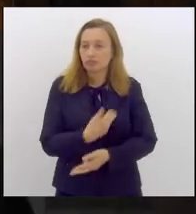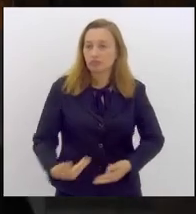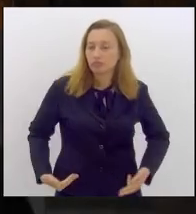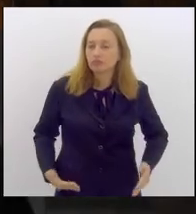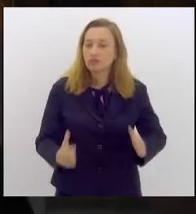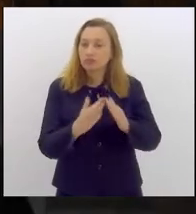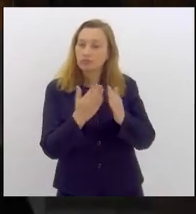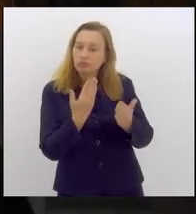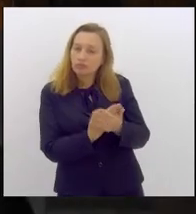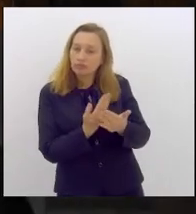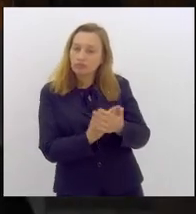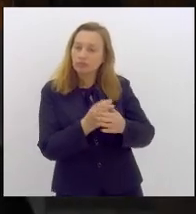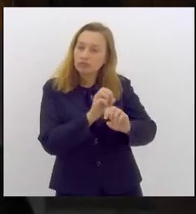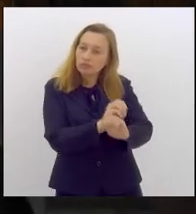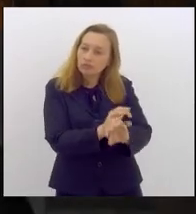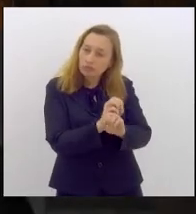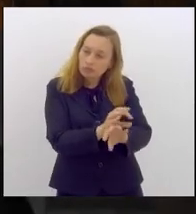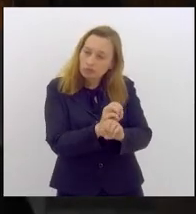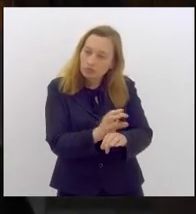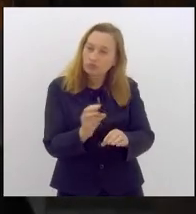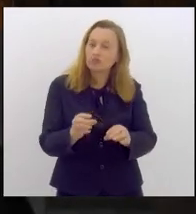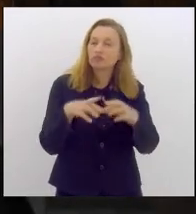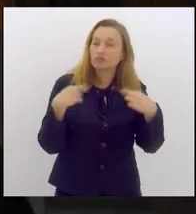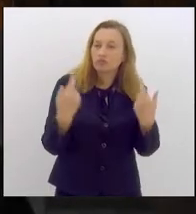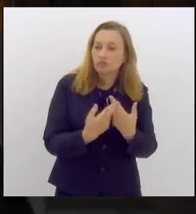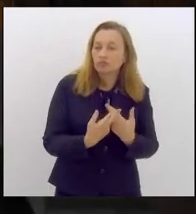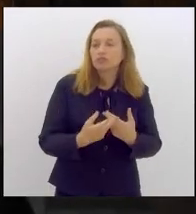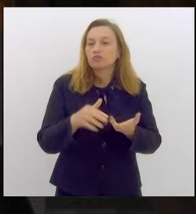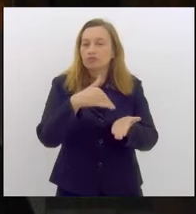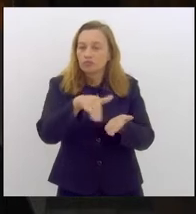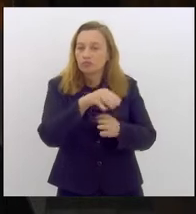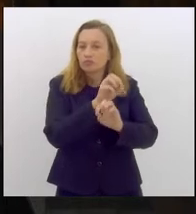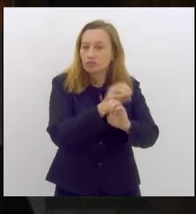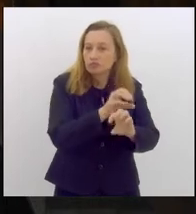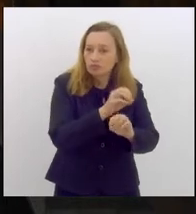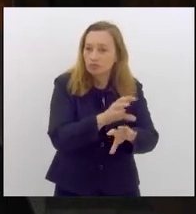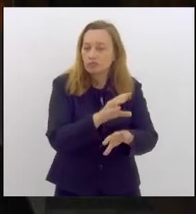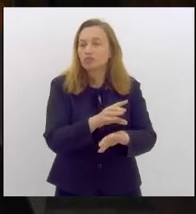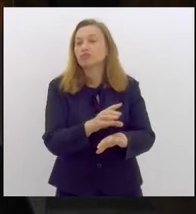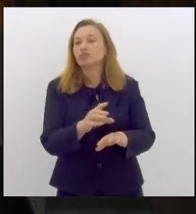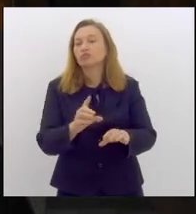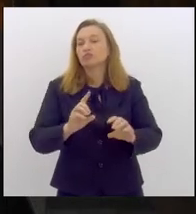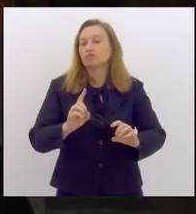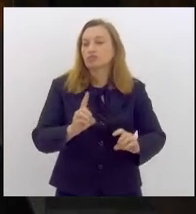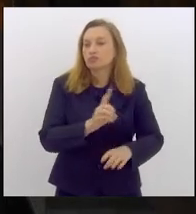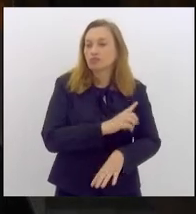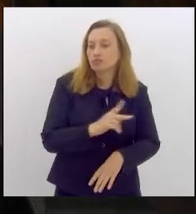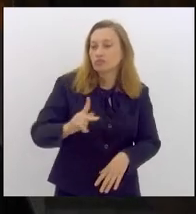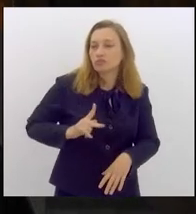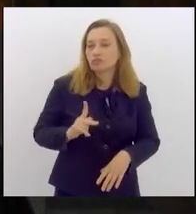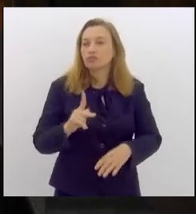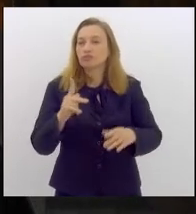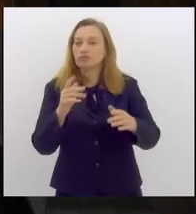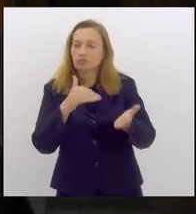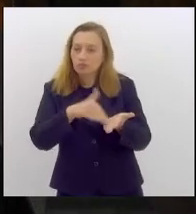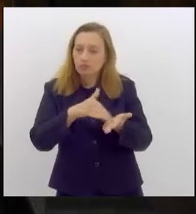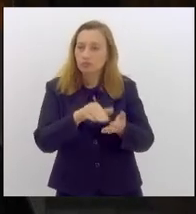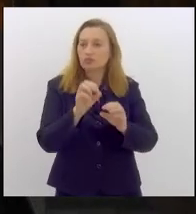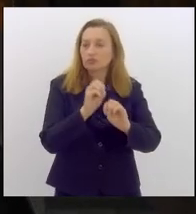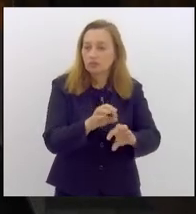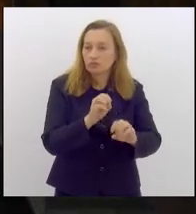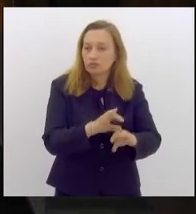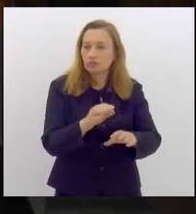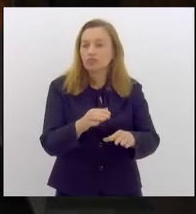Educação, fizemos uma reunião com o Ministério Público, SEDUC, Defensoria Pública, onde a Secretaria de Educação se comprometeu